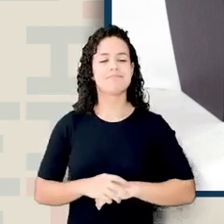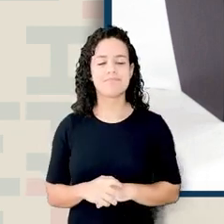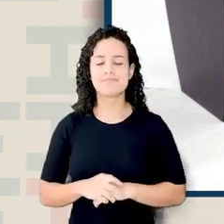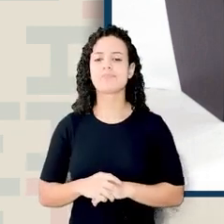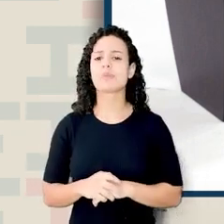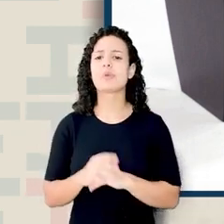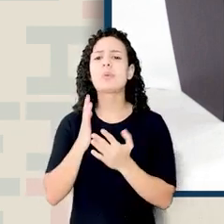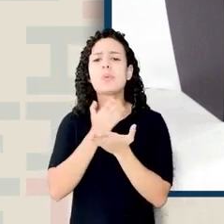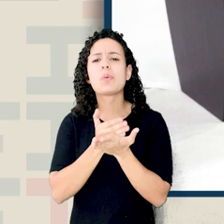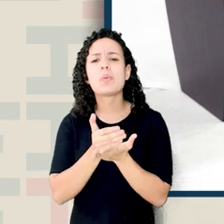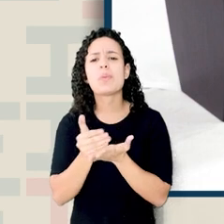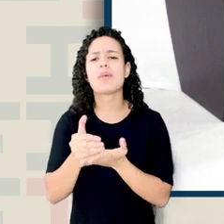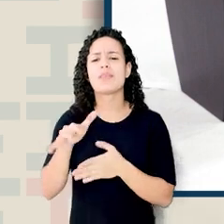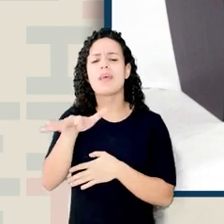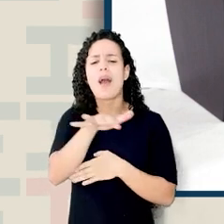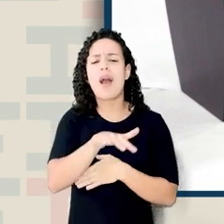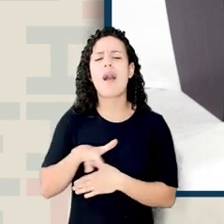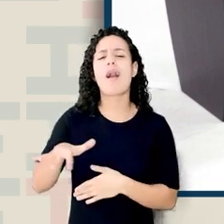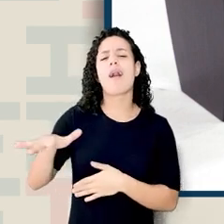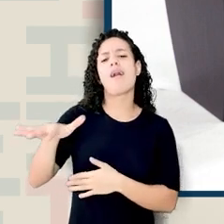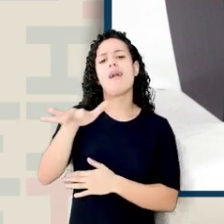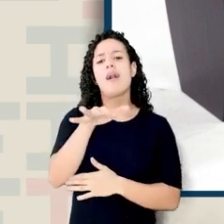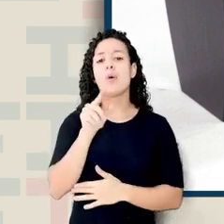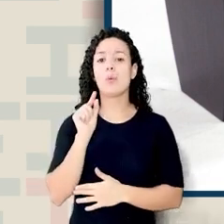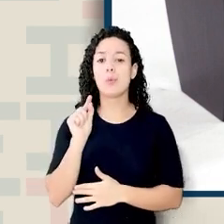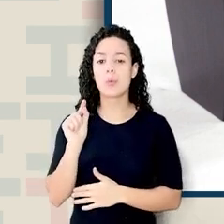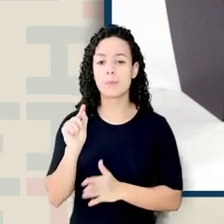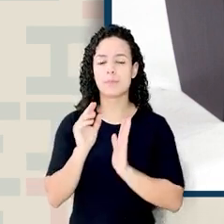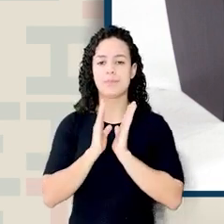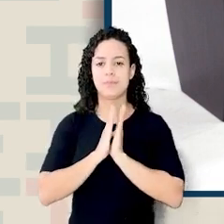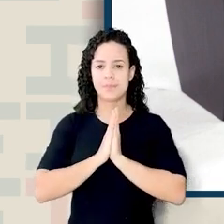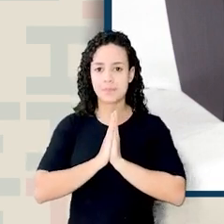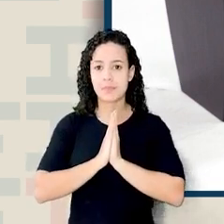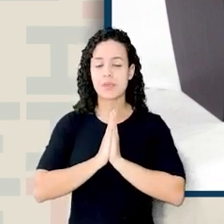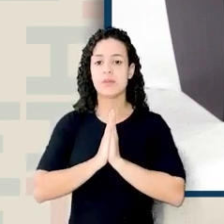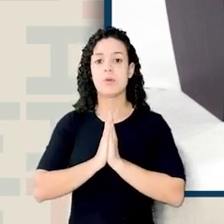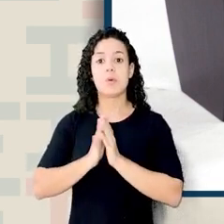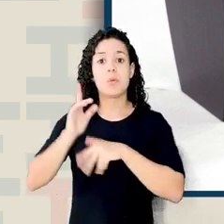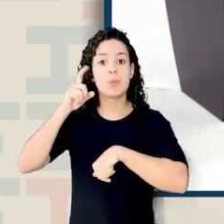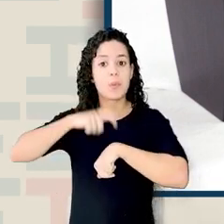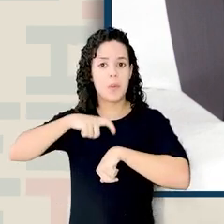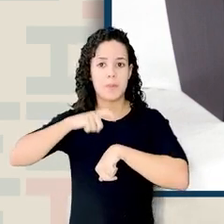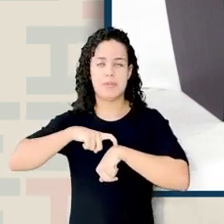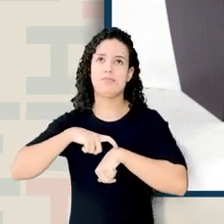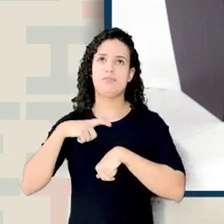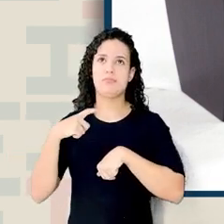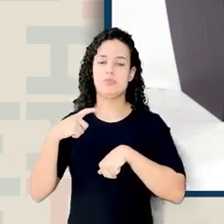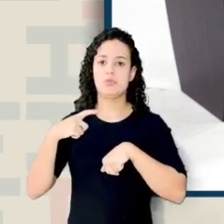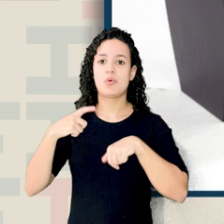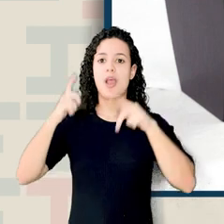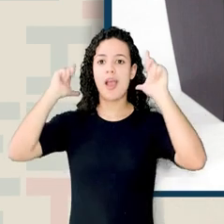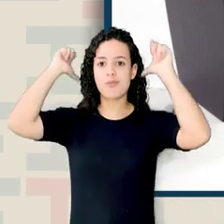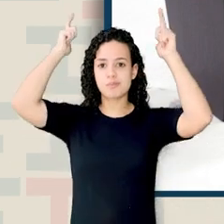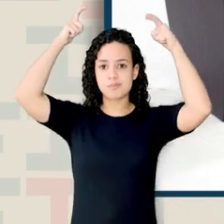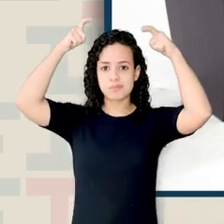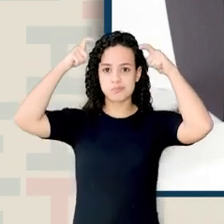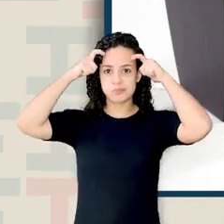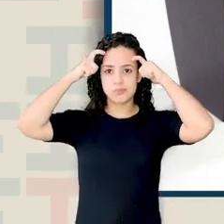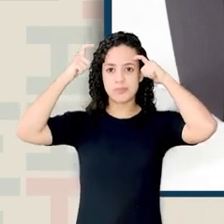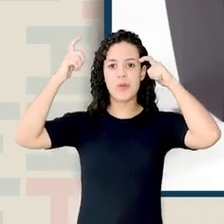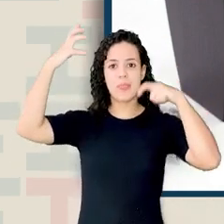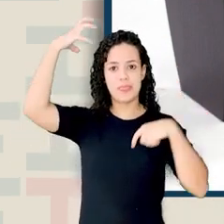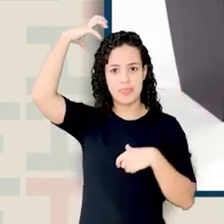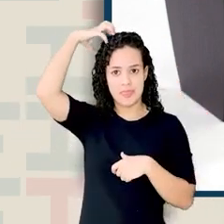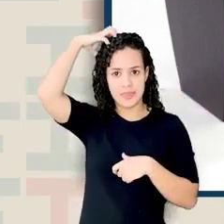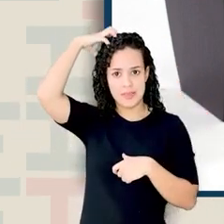vai começar, então, a trabalhar numa perspectiva de que, um momento, a gente está fazendo a coroação da rainha, que